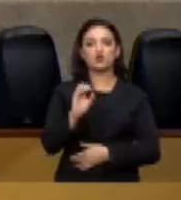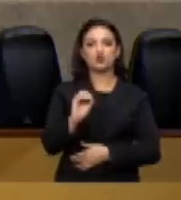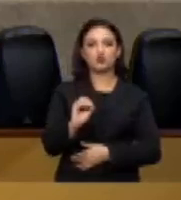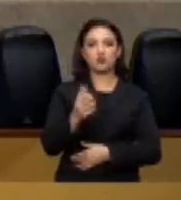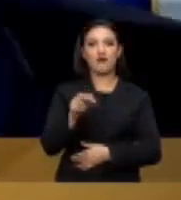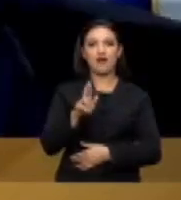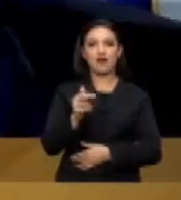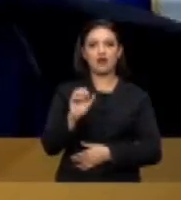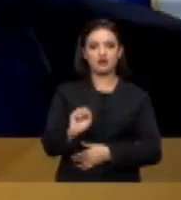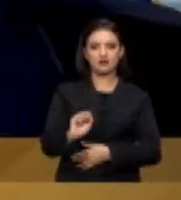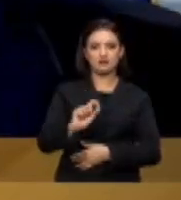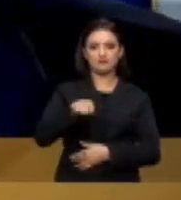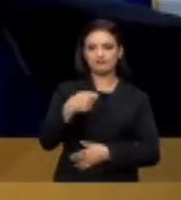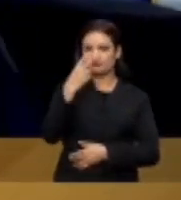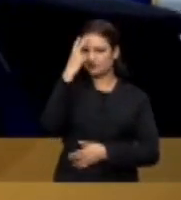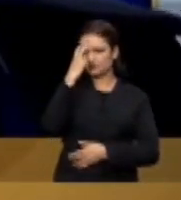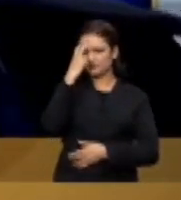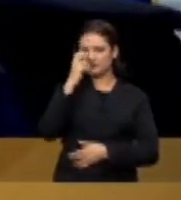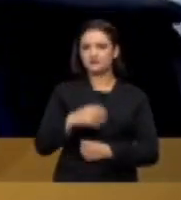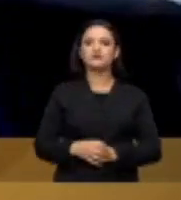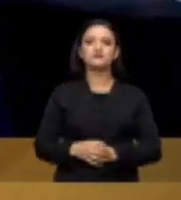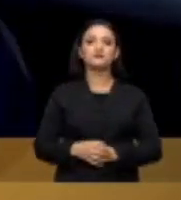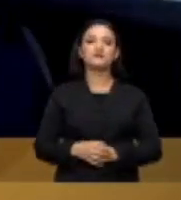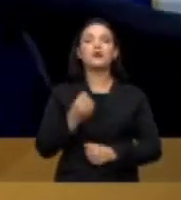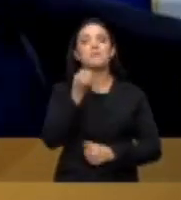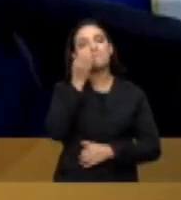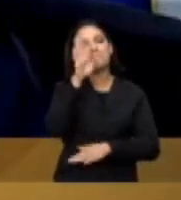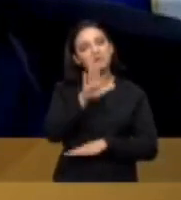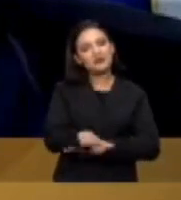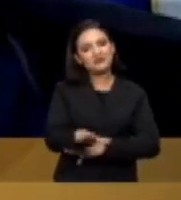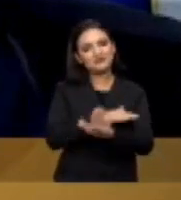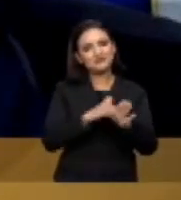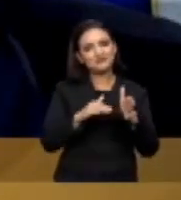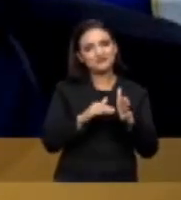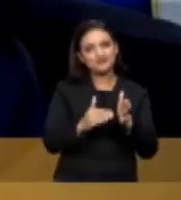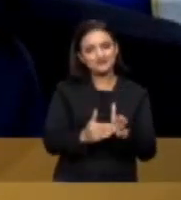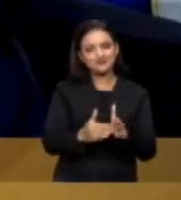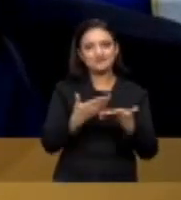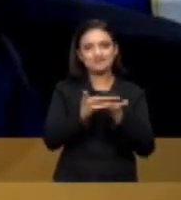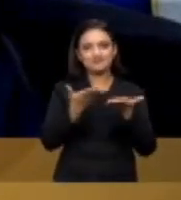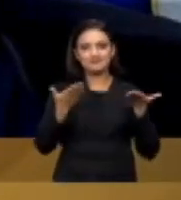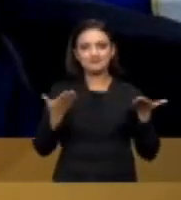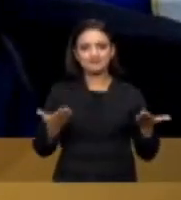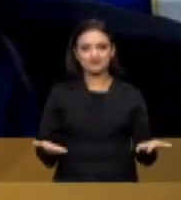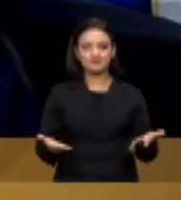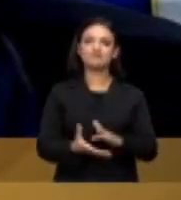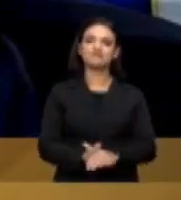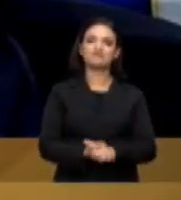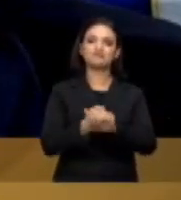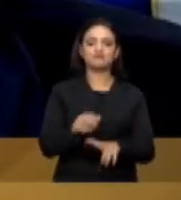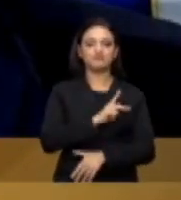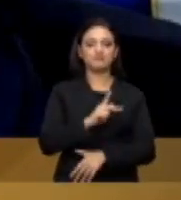Boa tarde a todos e a todas, excelentíssimo senhor presidente do Supremo Tribunal